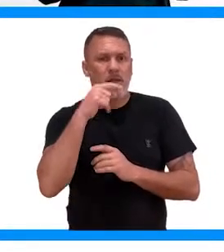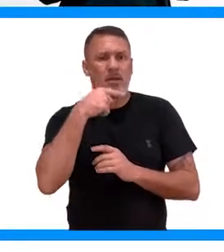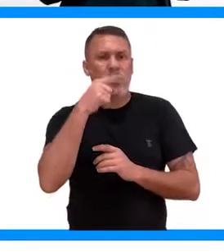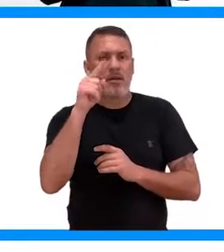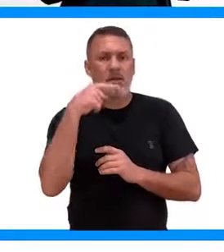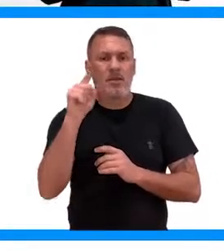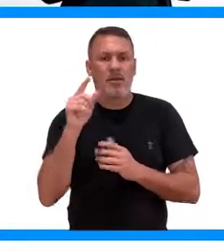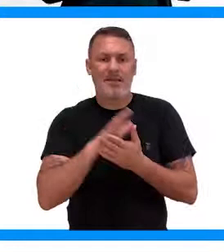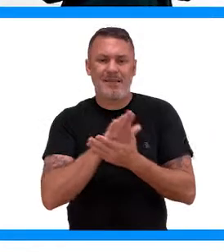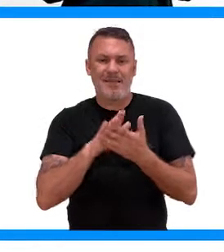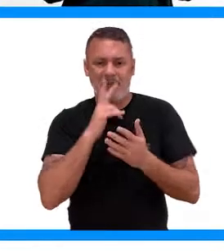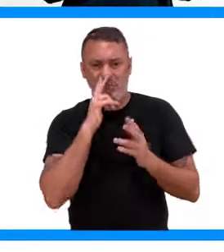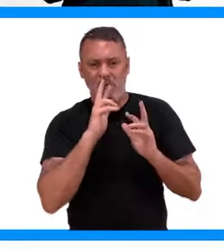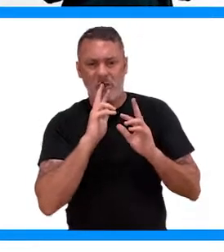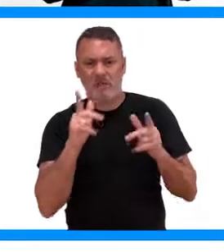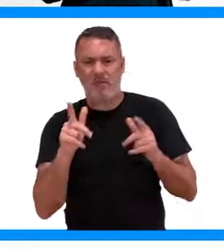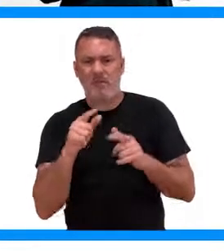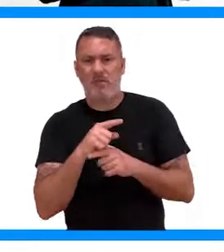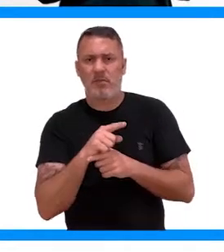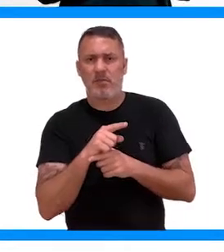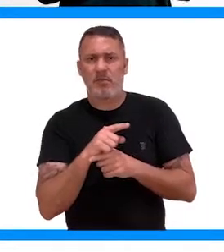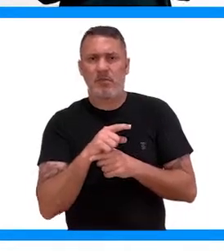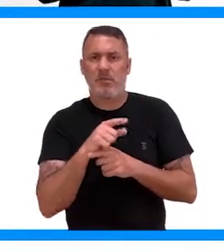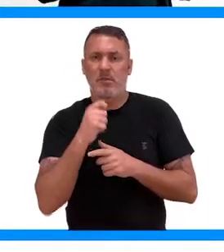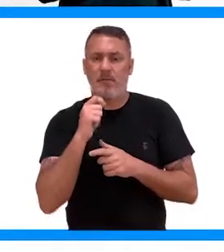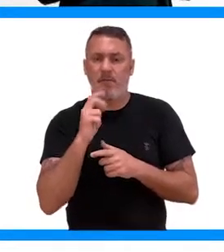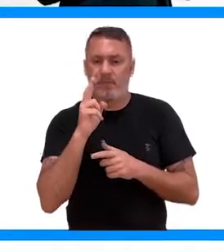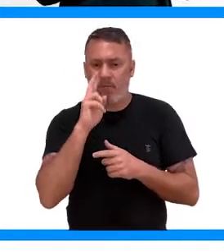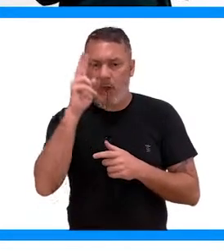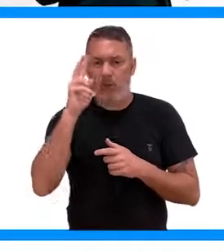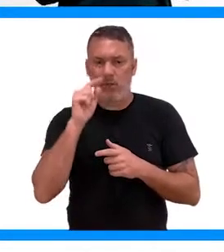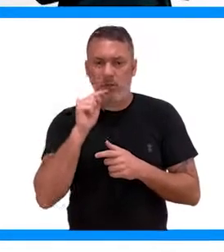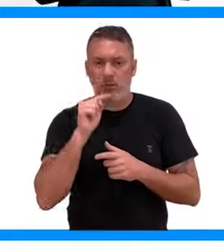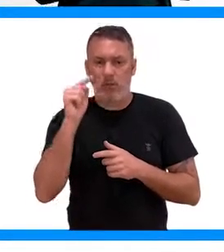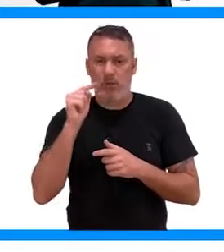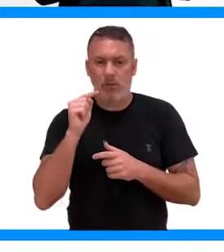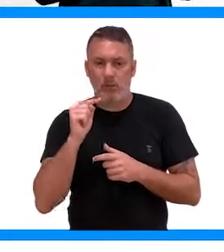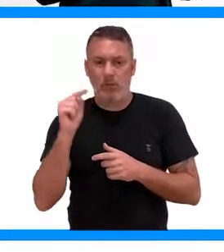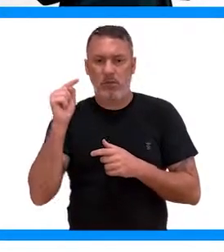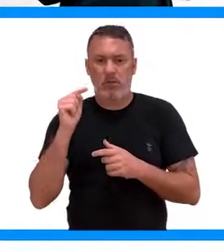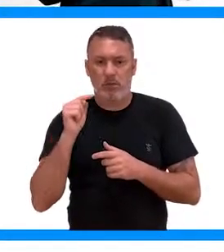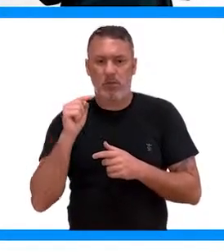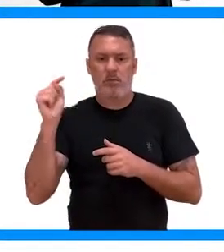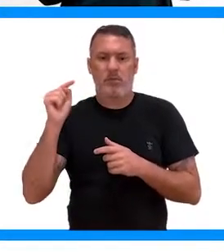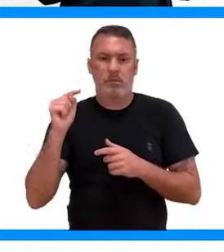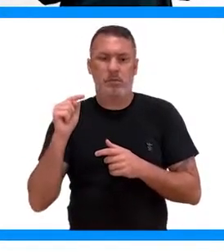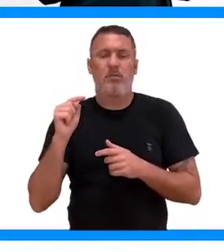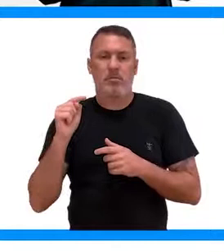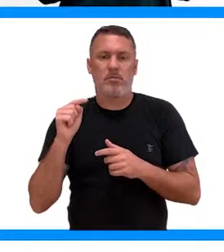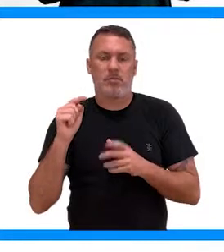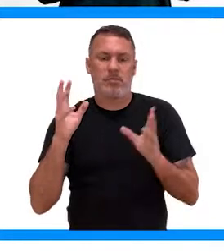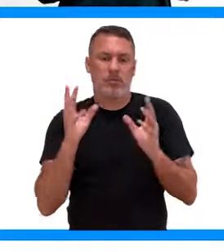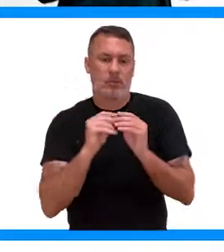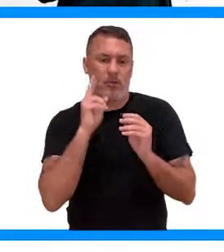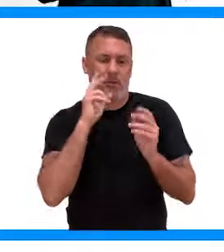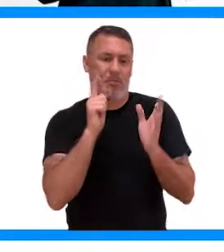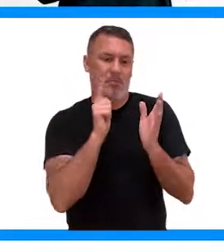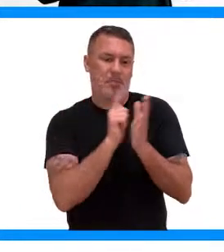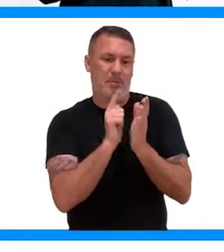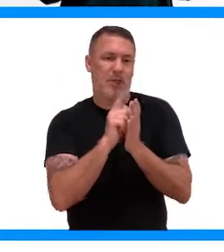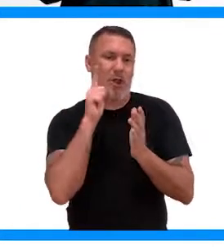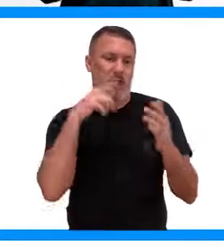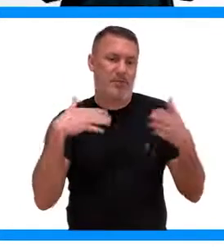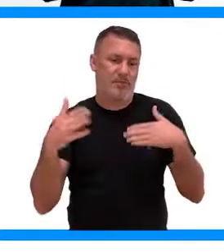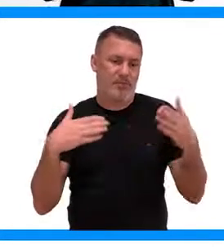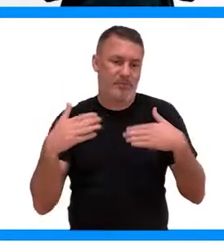não colocar o acento vai ficar estranho. Leído, reúnan, oías, né? Perde um pouquinho o sentido.